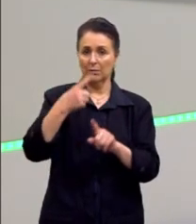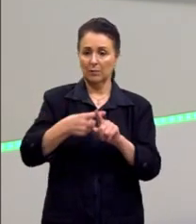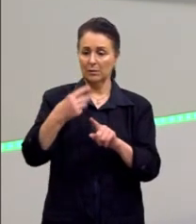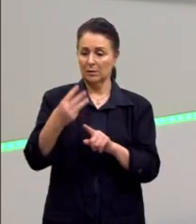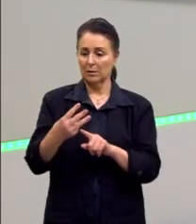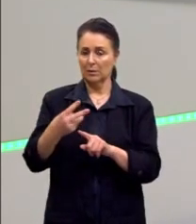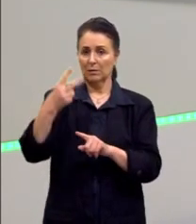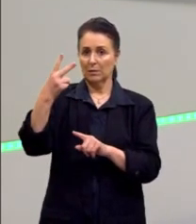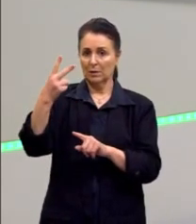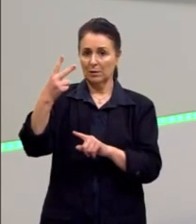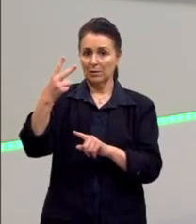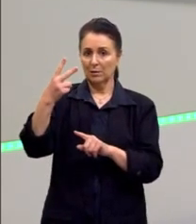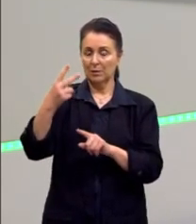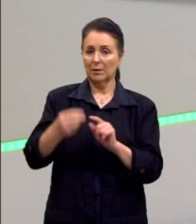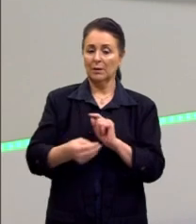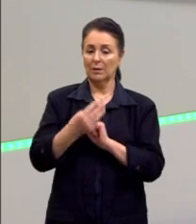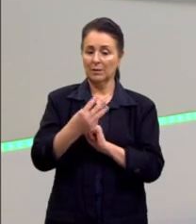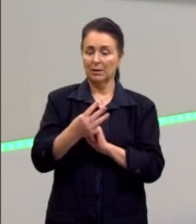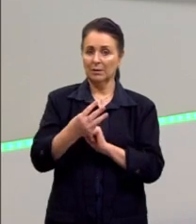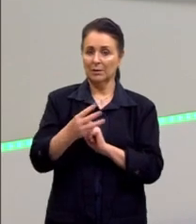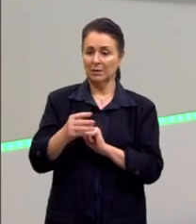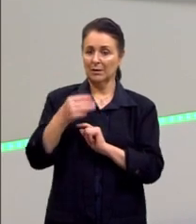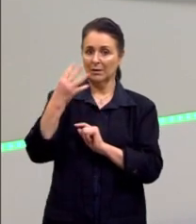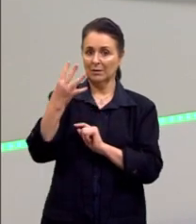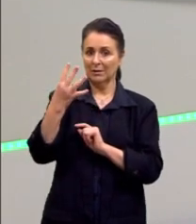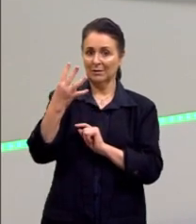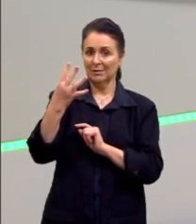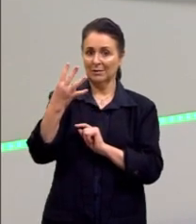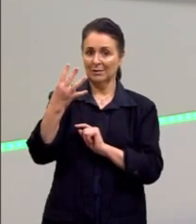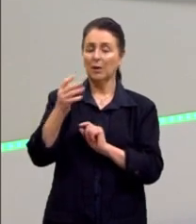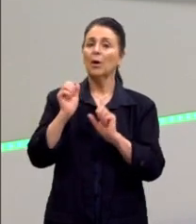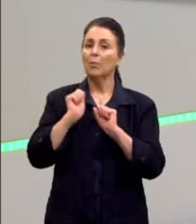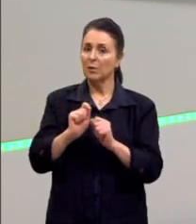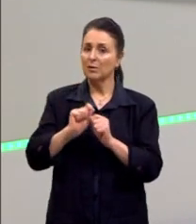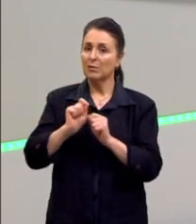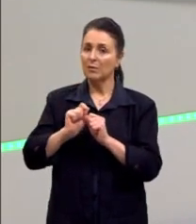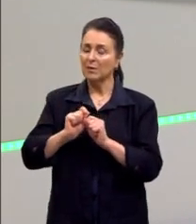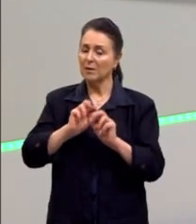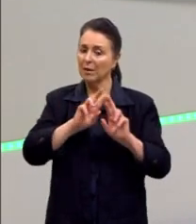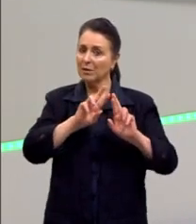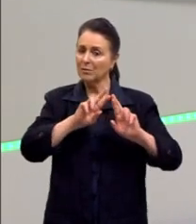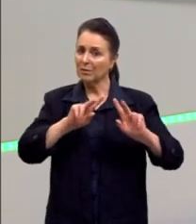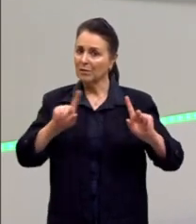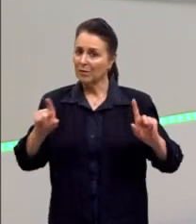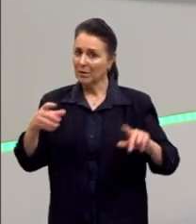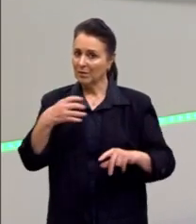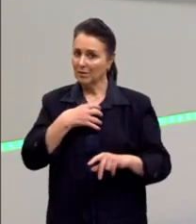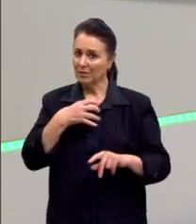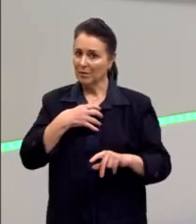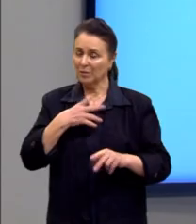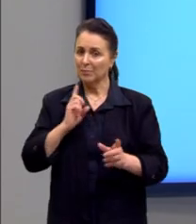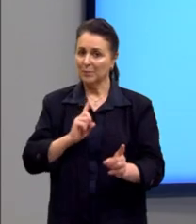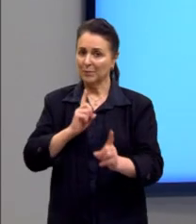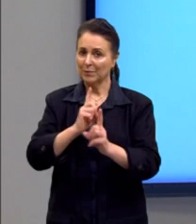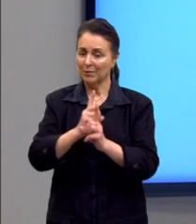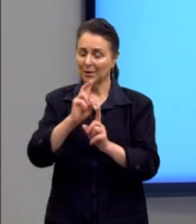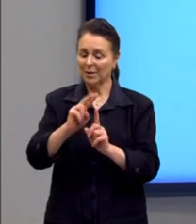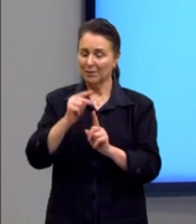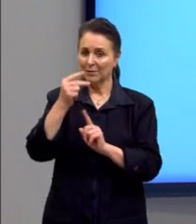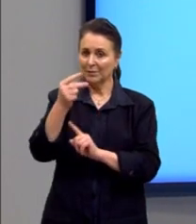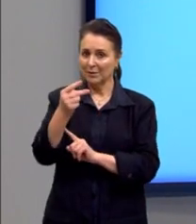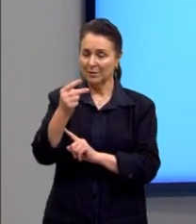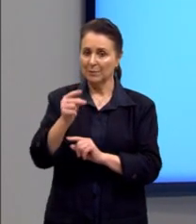naquele 3 elevado a 4 a gente pode utilizar diferentes associações para chegar na forma de é né